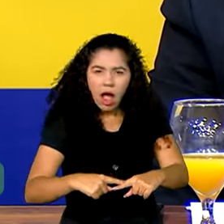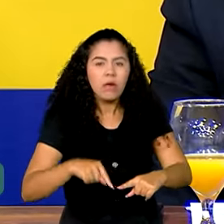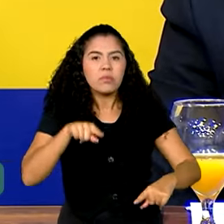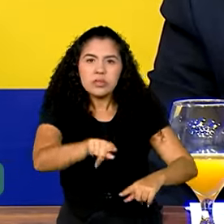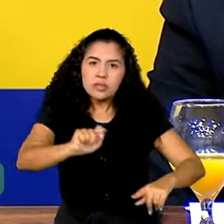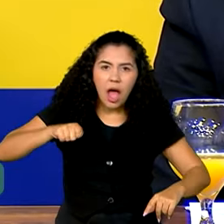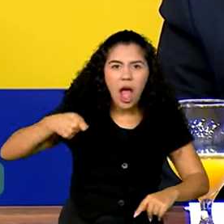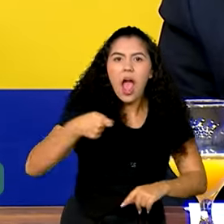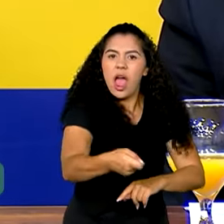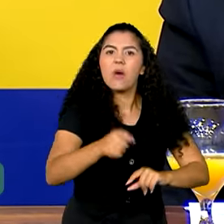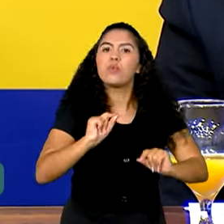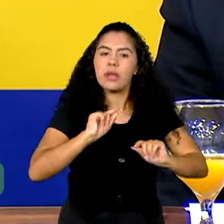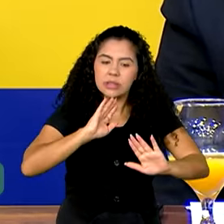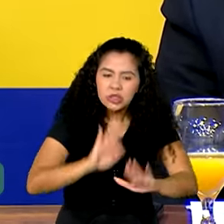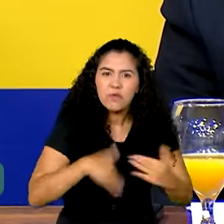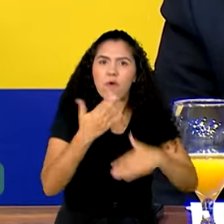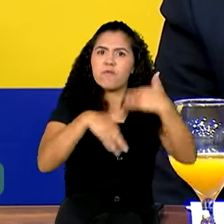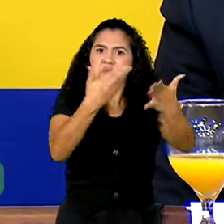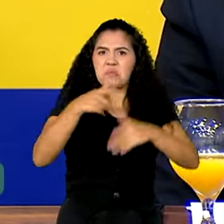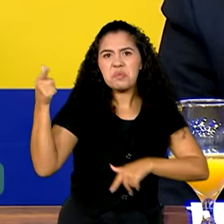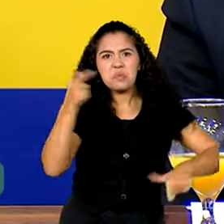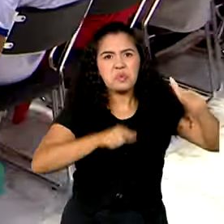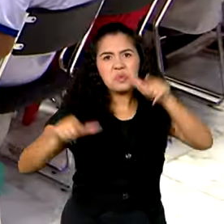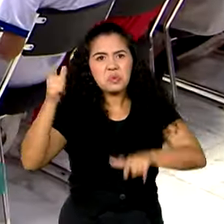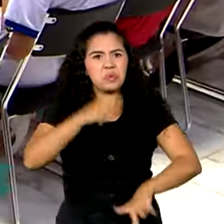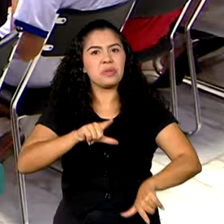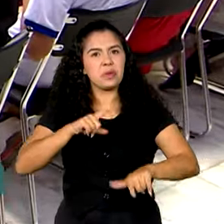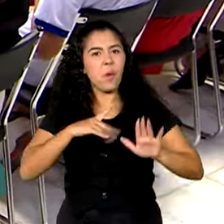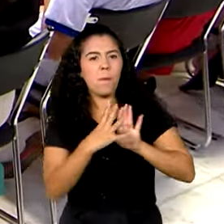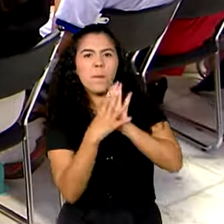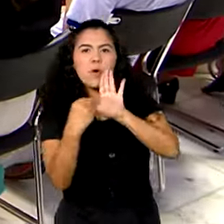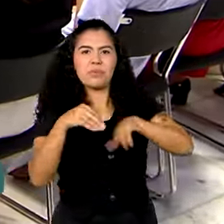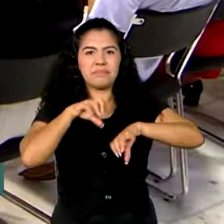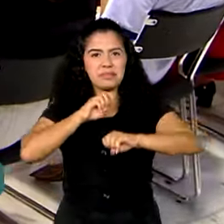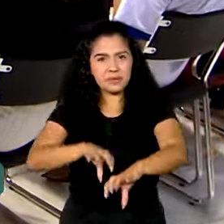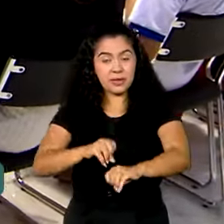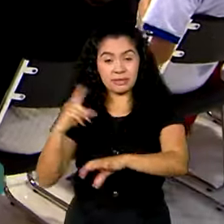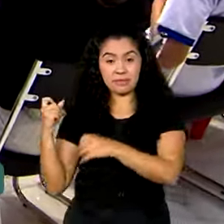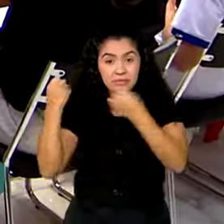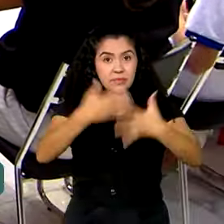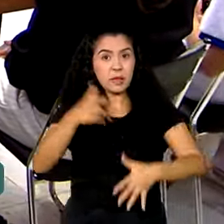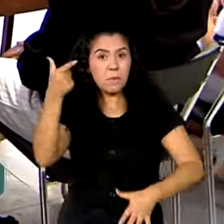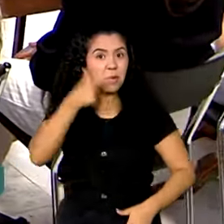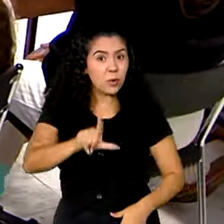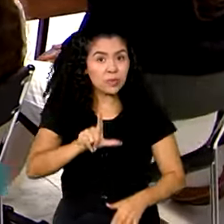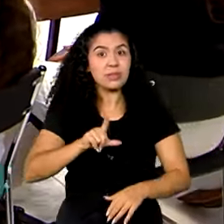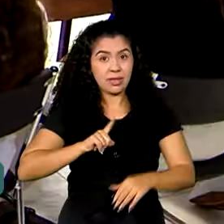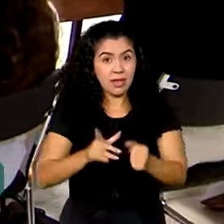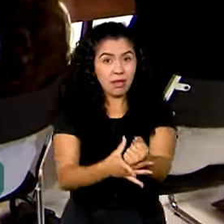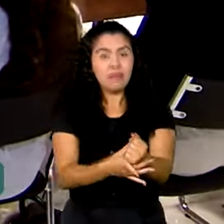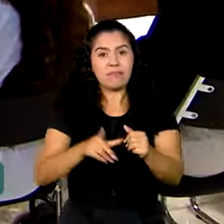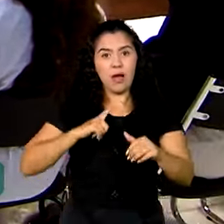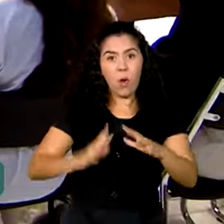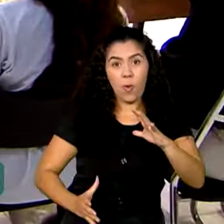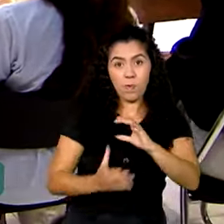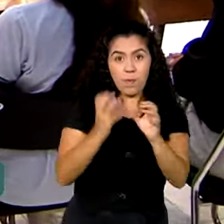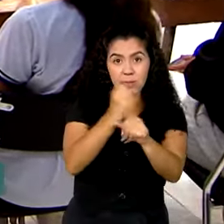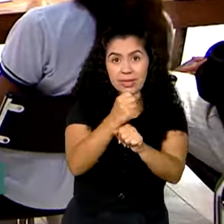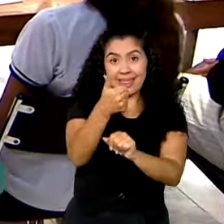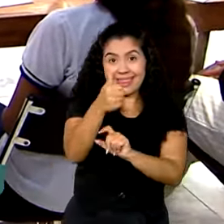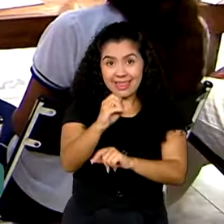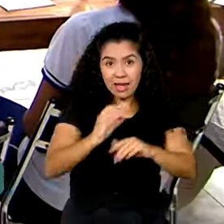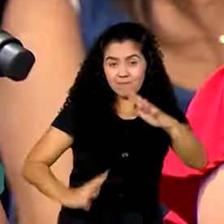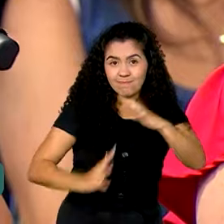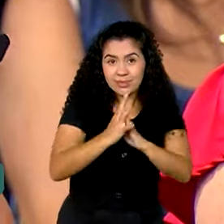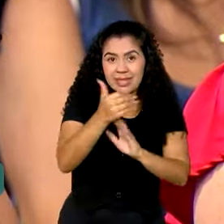símbolo do desenvolvimento e da educação. Para garantir a nota máxima no IDEB, que avalia os conhecimentos de matemática